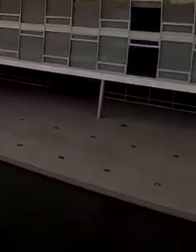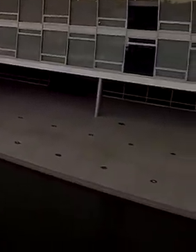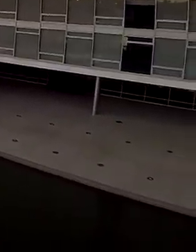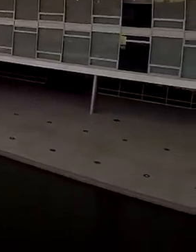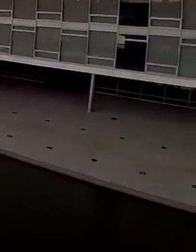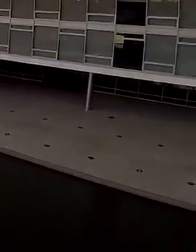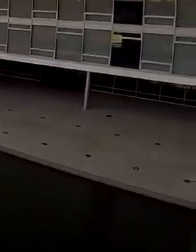aí